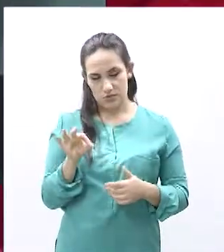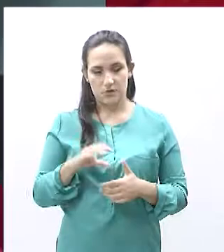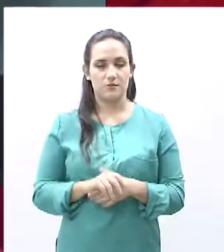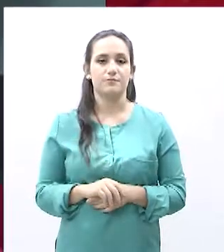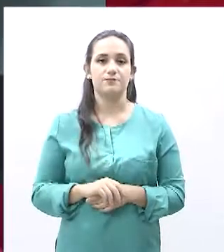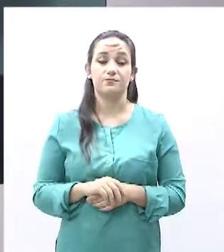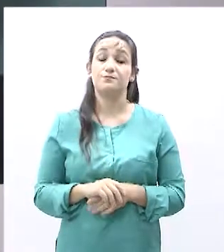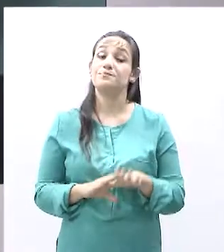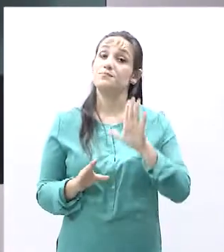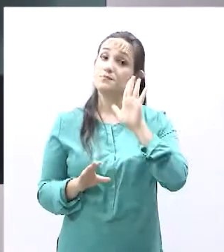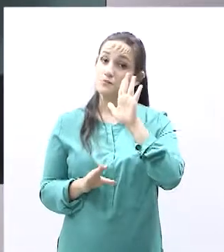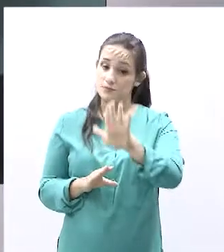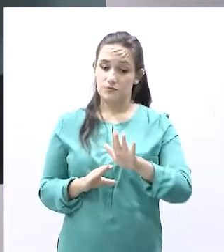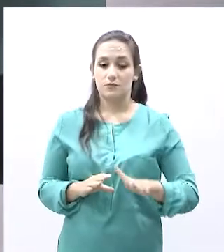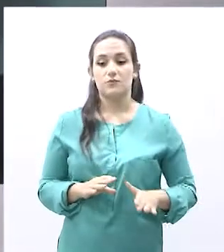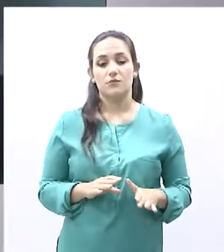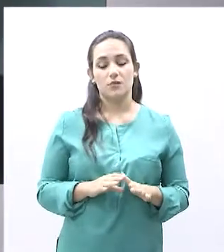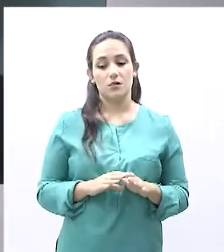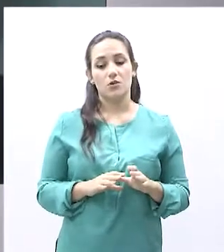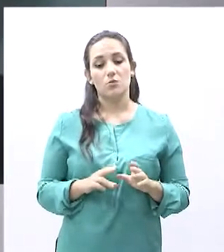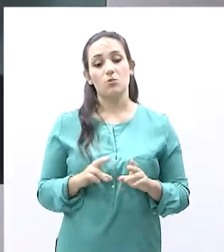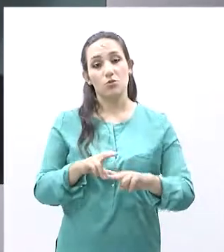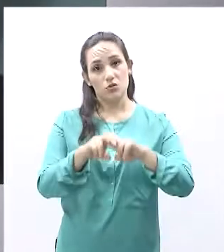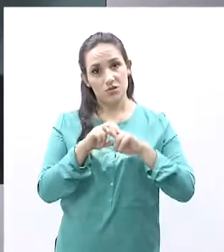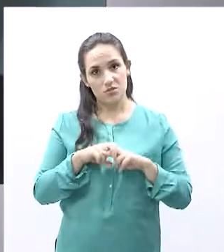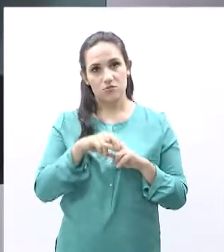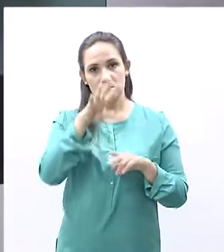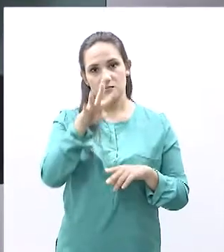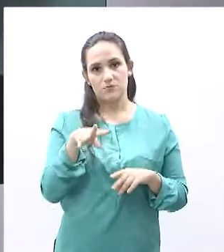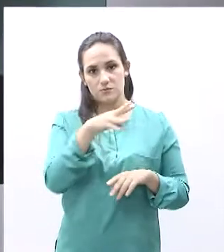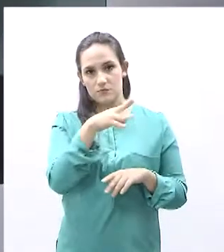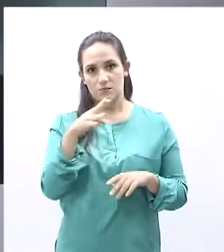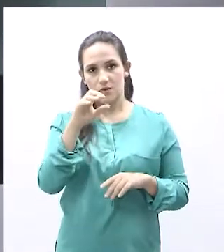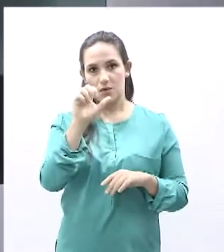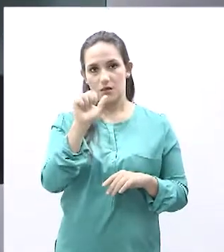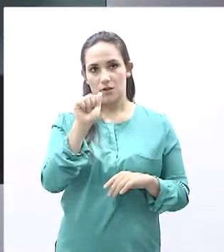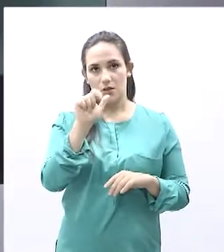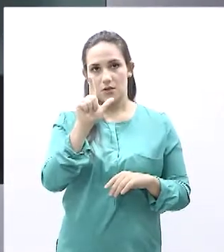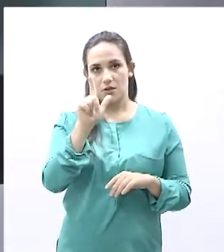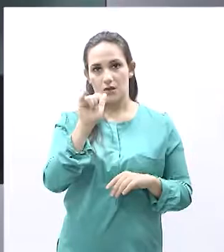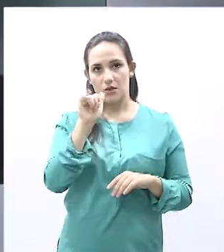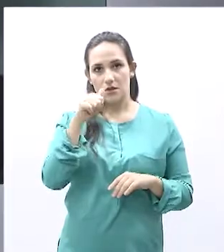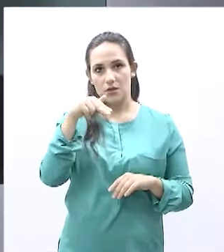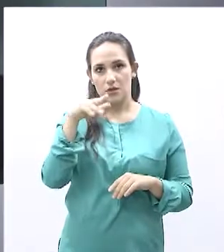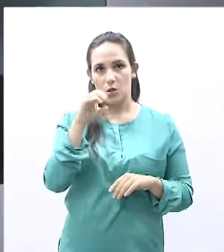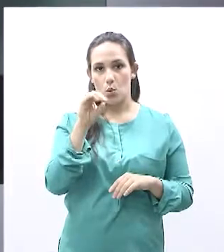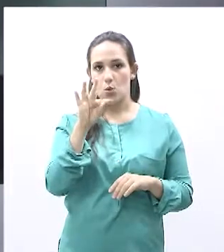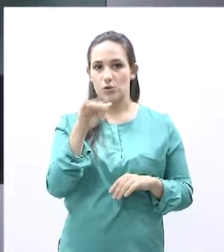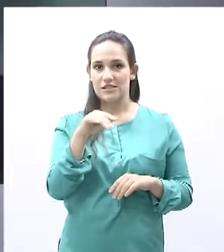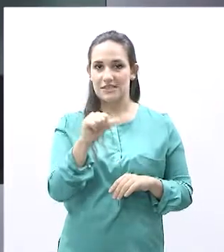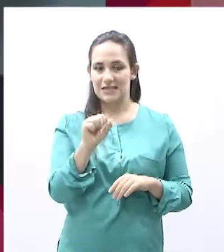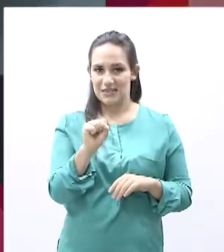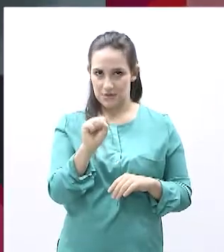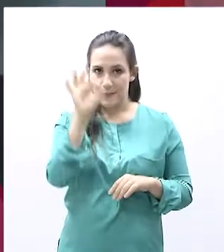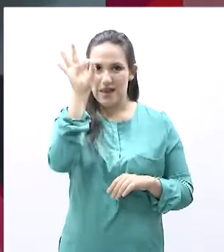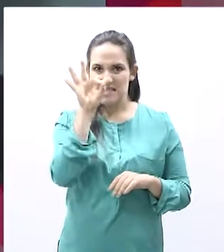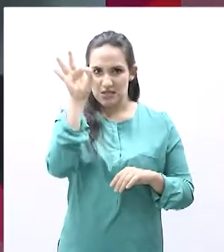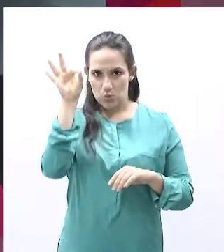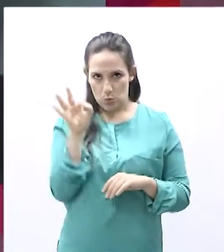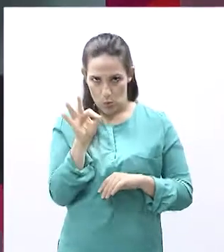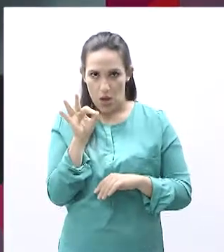Esse reajuste faz com que a tabela das alíquotas também seja reajustada, porque a tabela das alíquotas